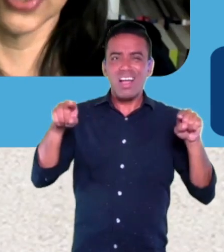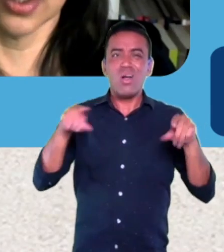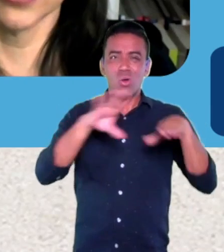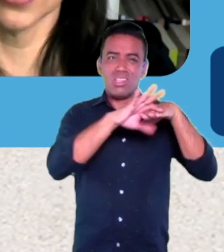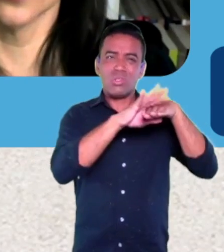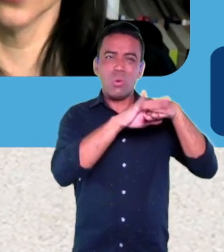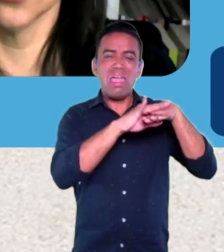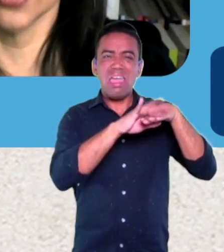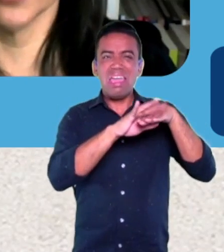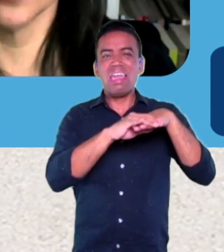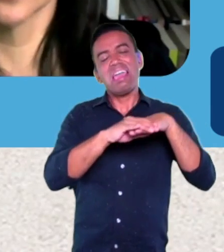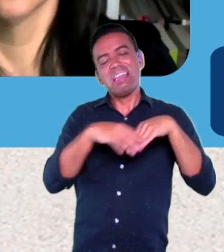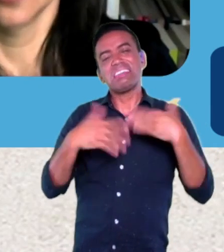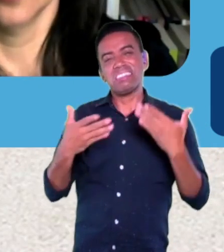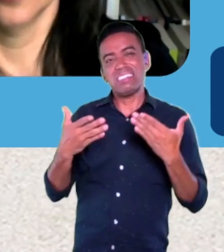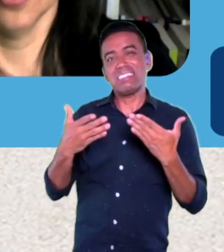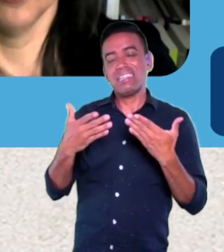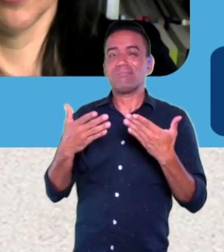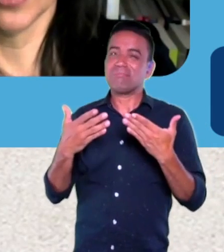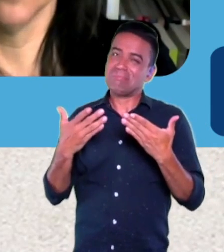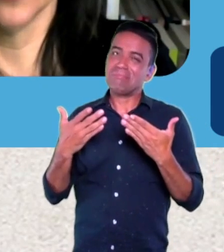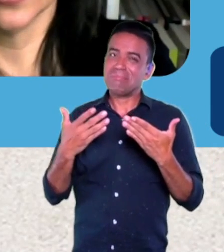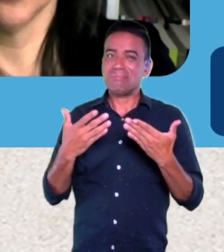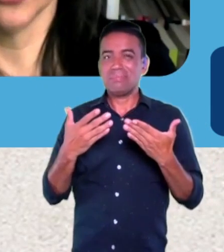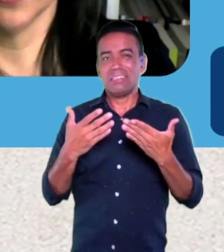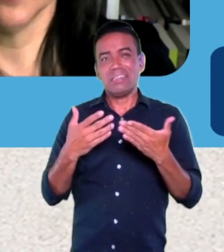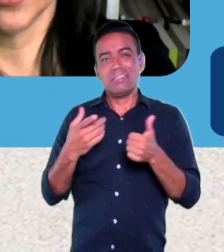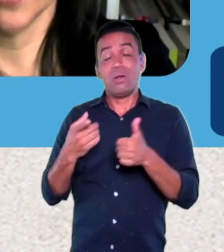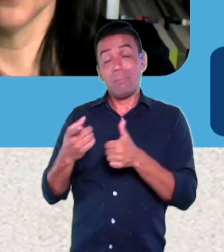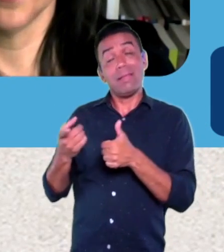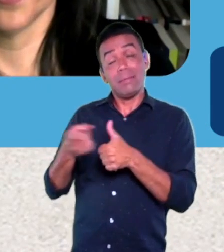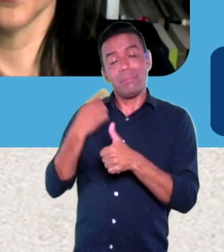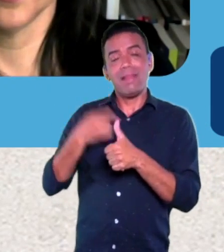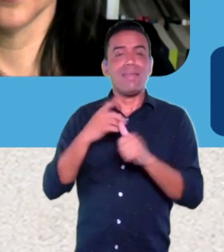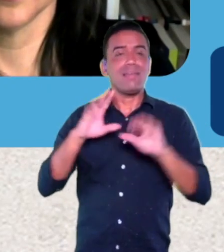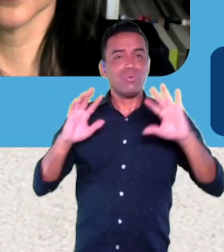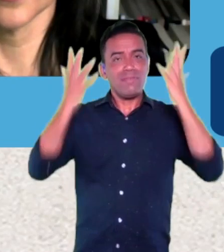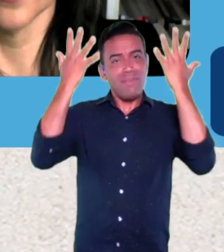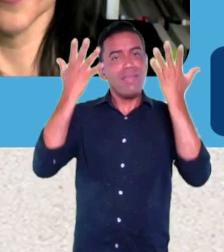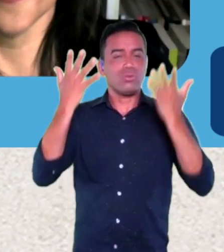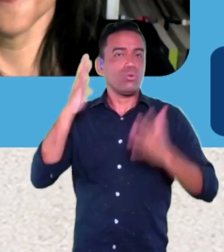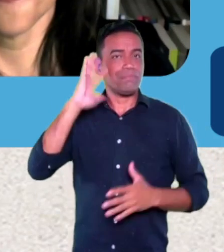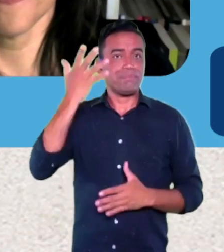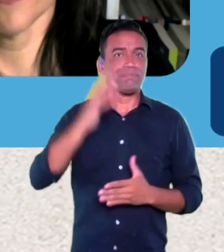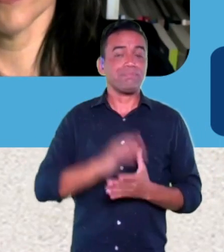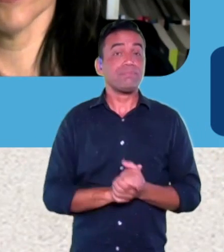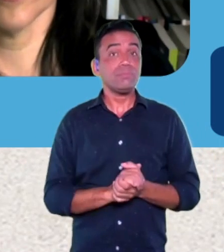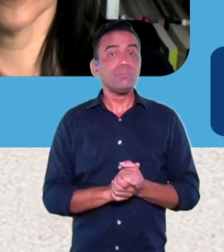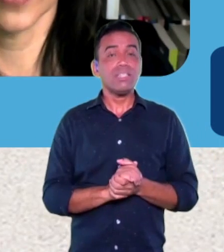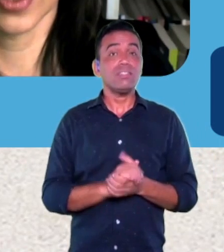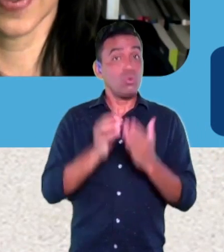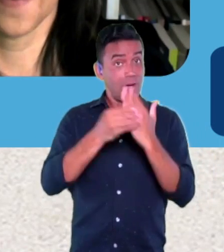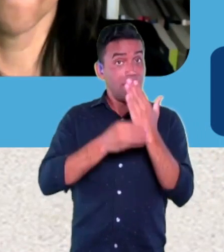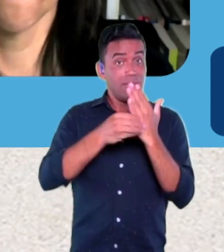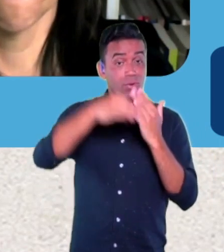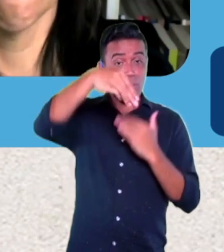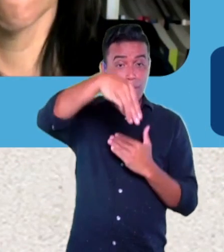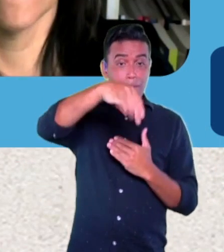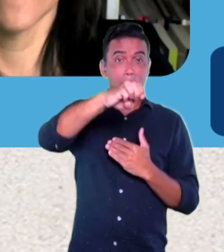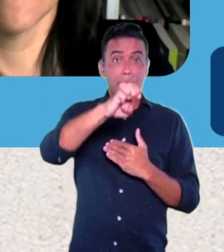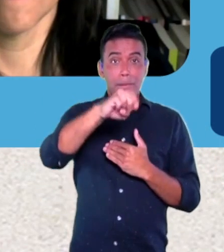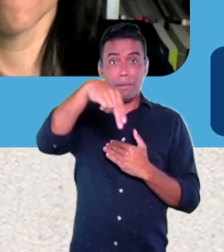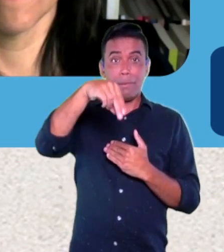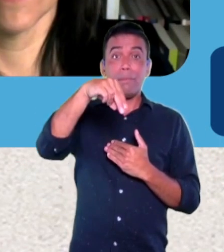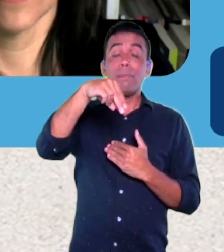novo da gente, mas é a primeira vez depois da pandemia. Vamos voltar aqui para o Menos ainda, falando em pandemia. Você